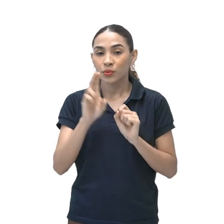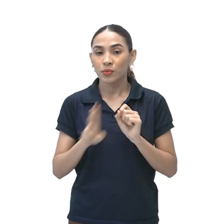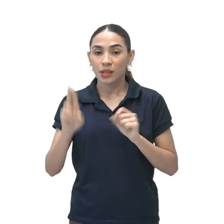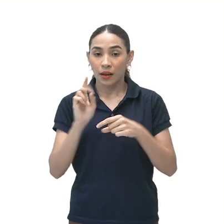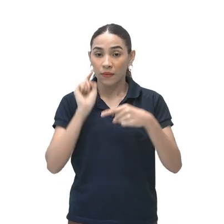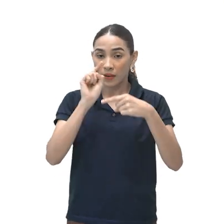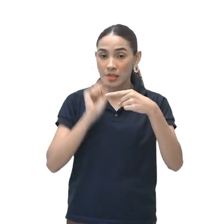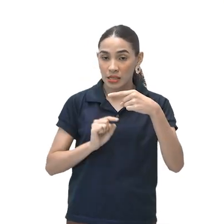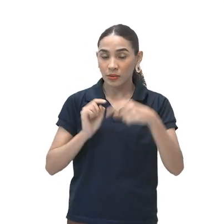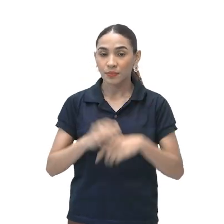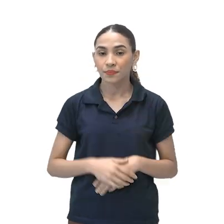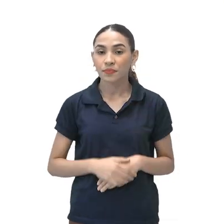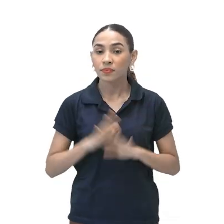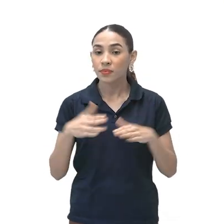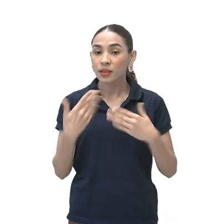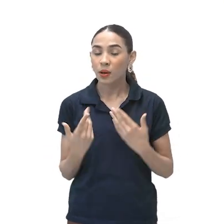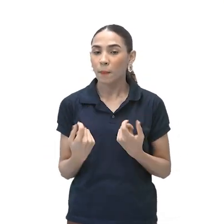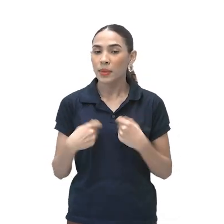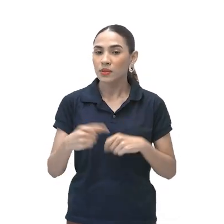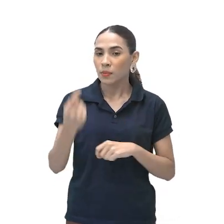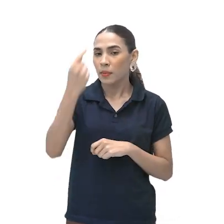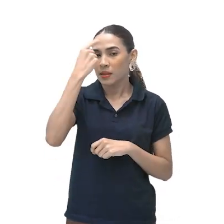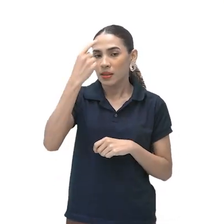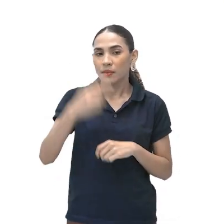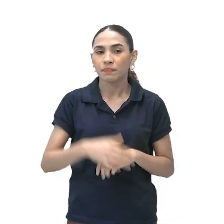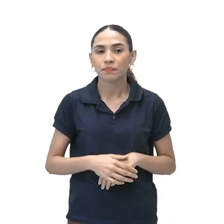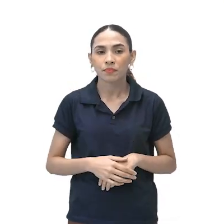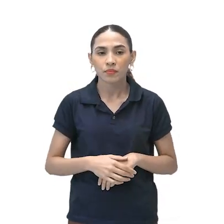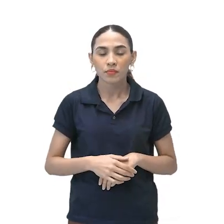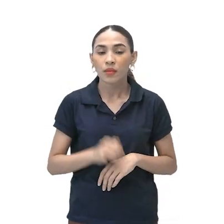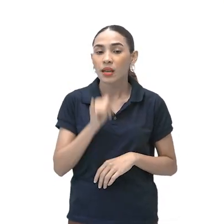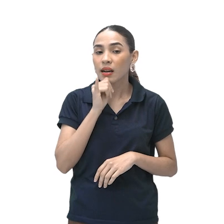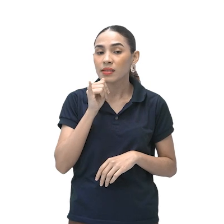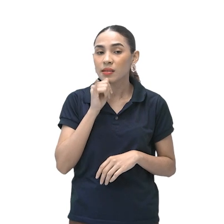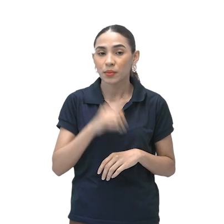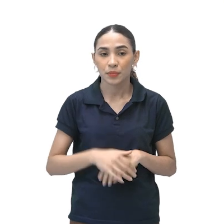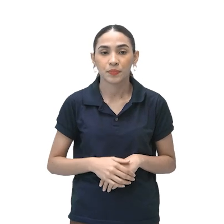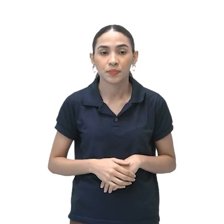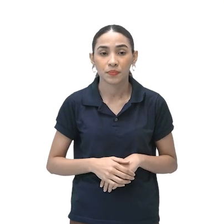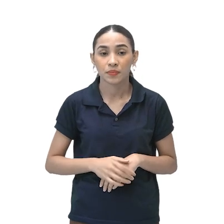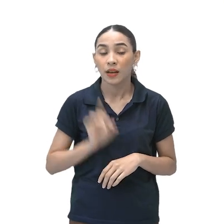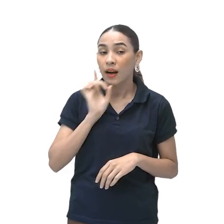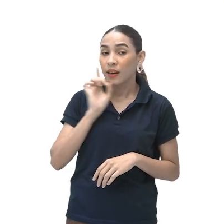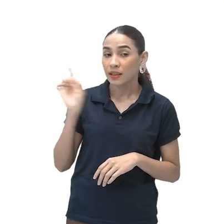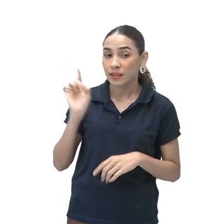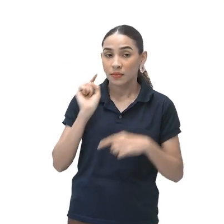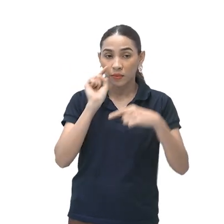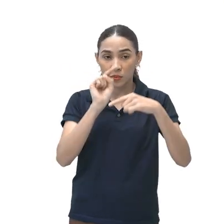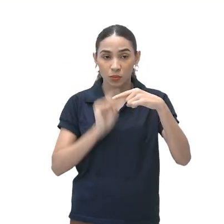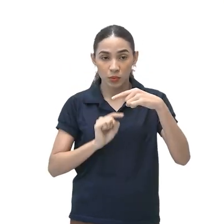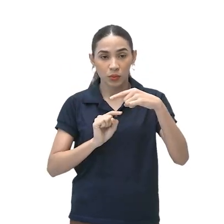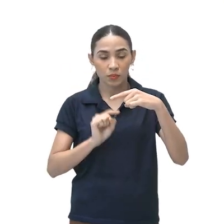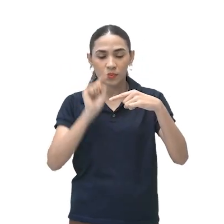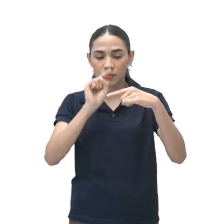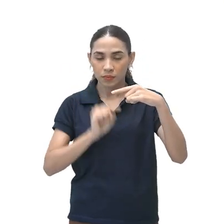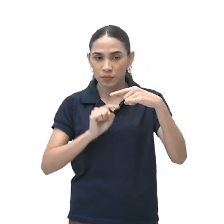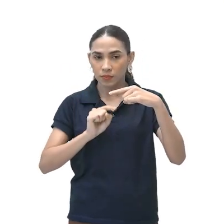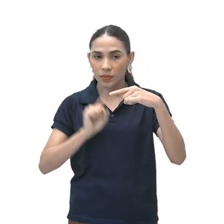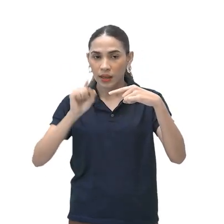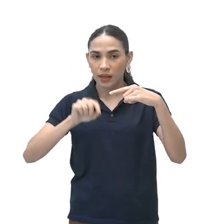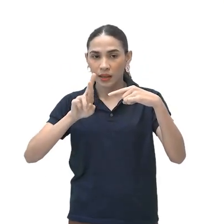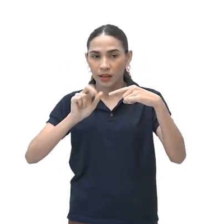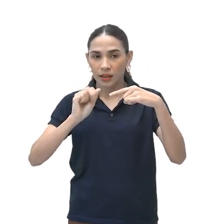de fração. E aí, eu tenho que pensar assim, ó. Por exemplo, esse número aqui é um número racional?